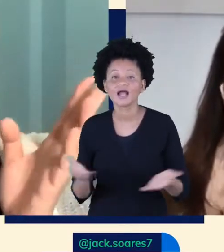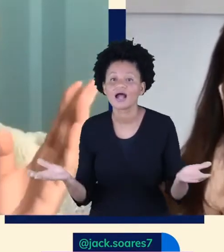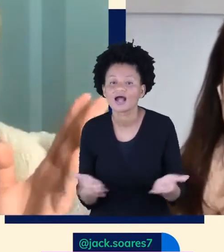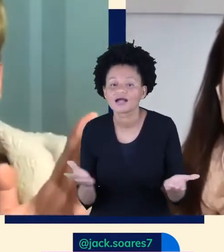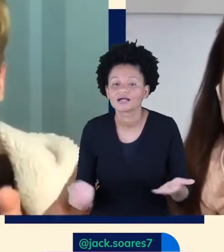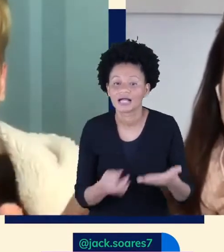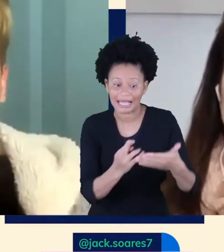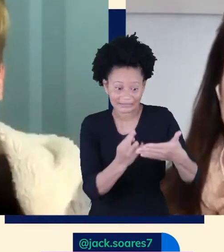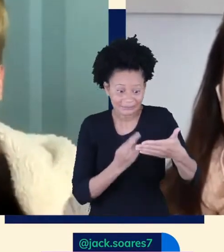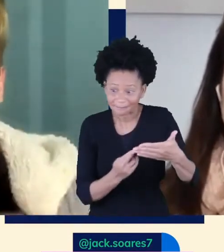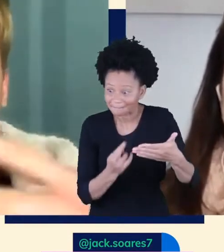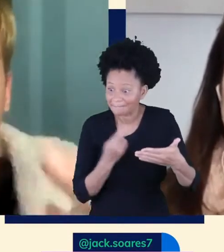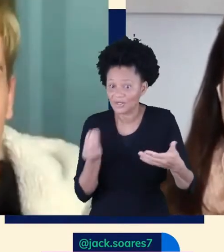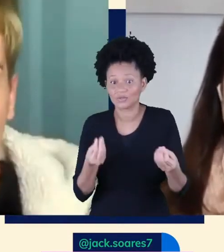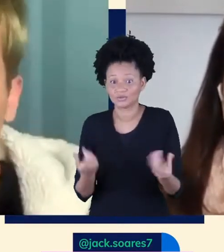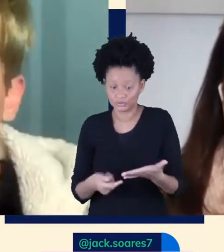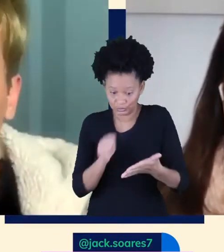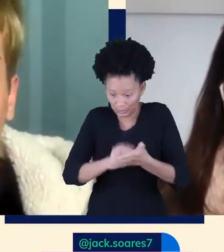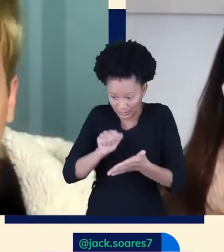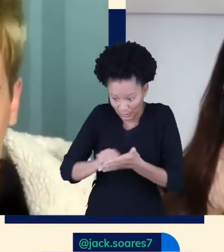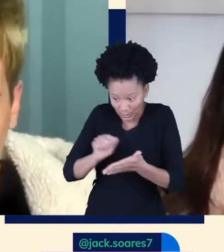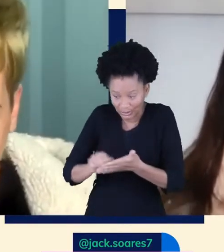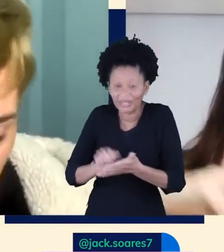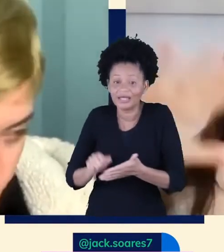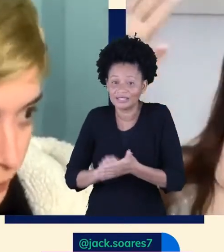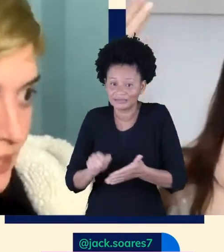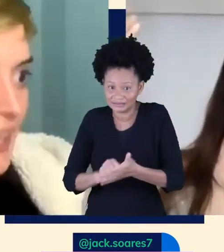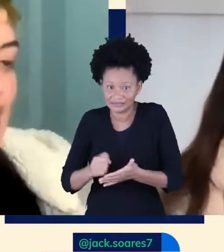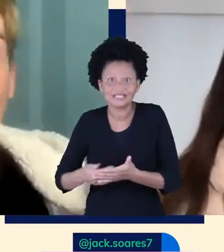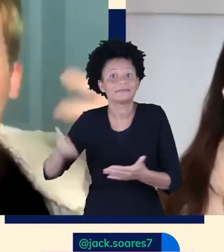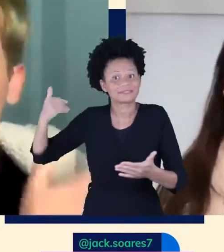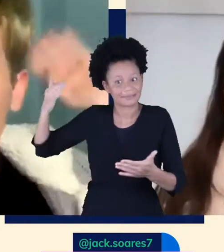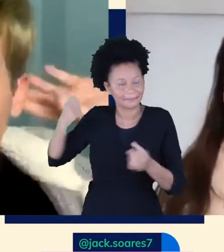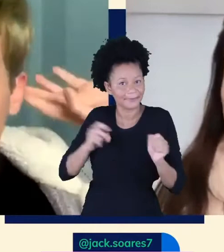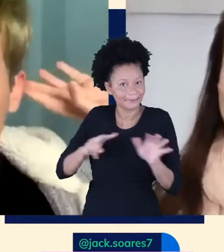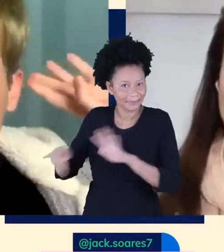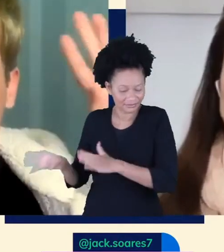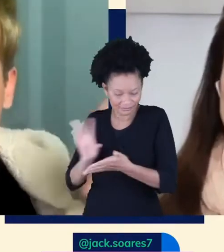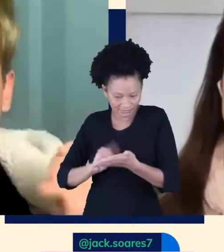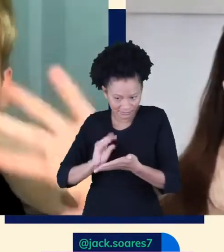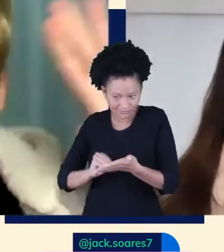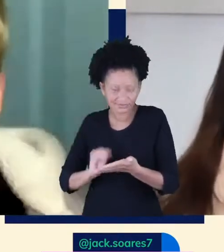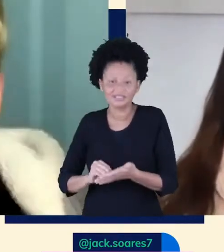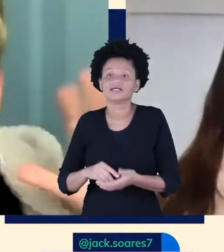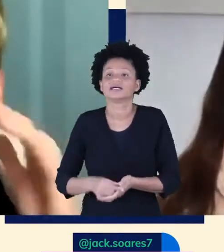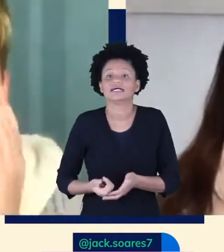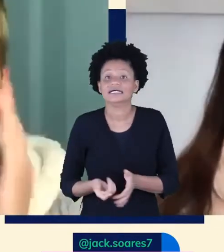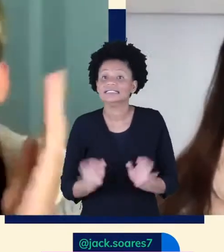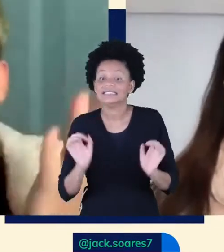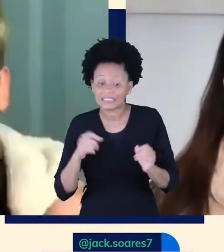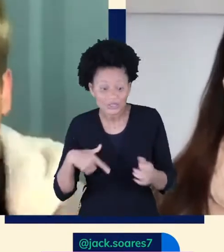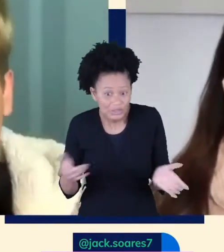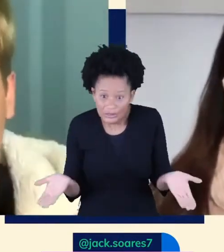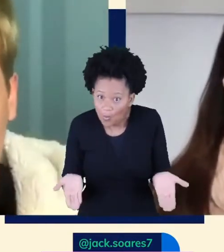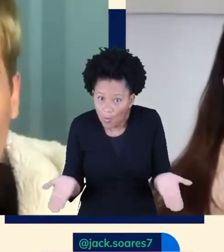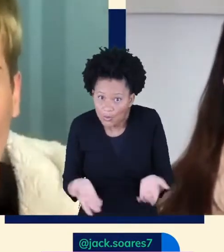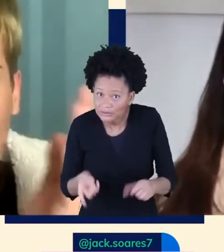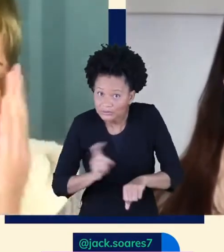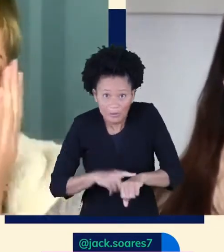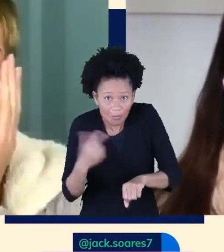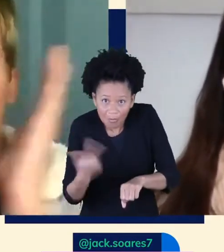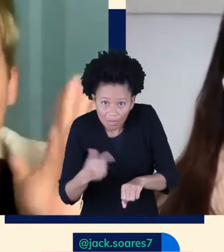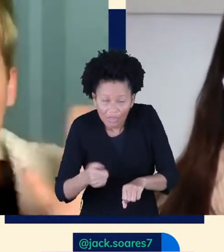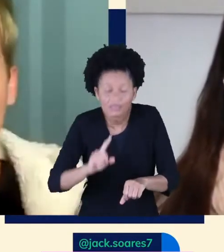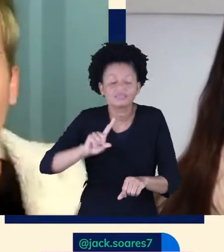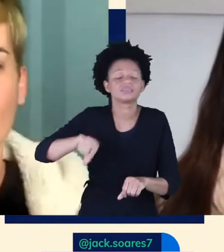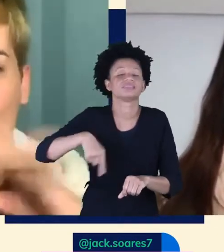De respostas, porque tem muitas perguntas e eu estou anotando tudo. Já tenho anotado das Ótimo. Então depois a gente abre o que não der para responder